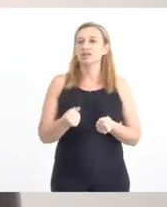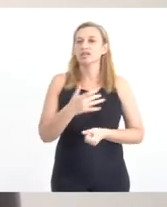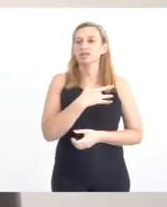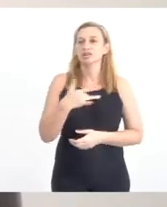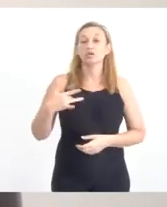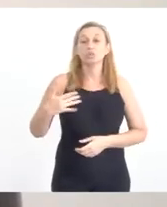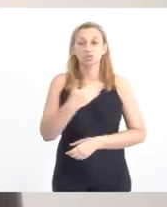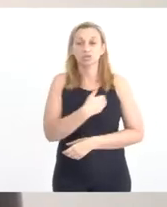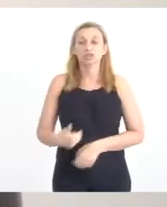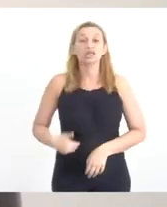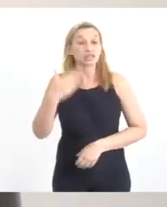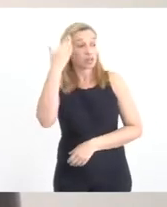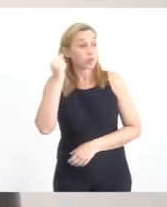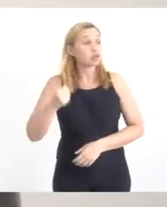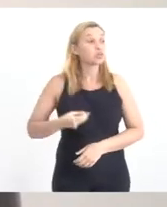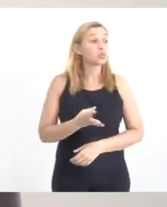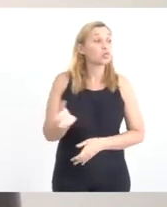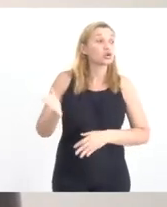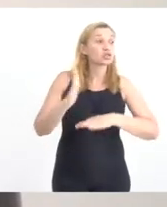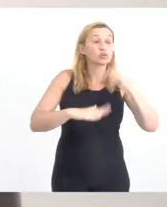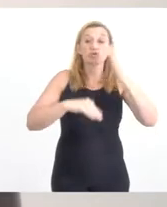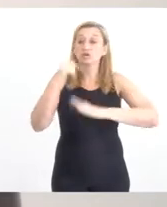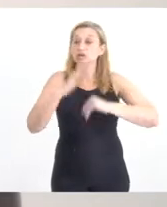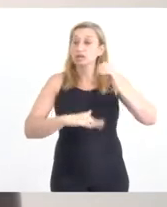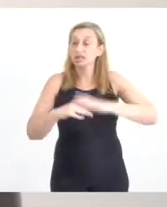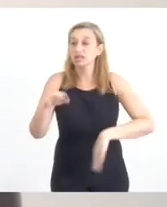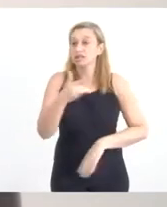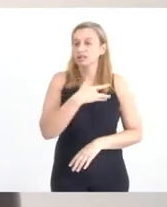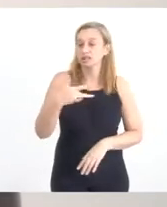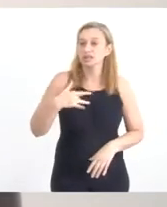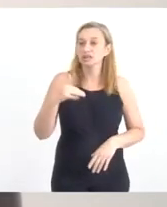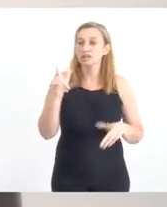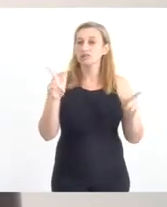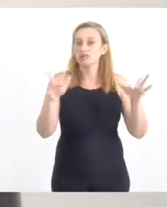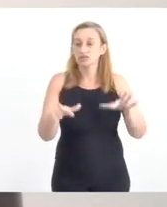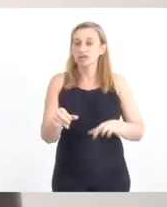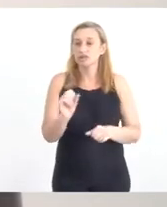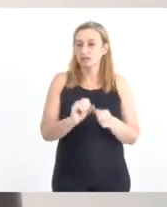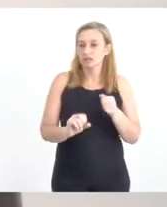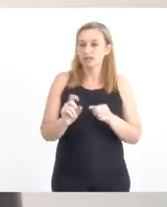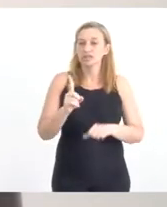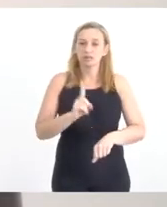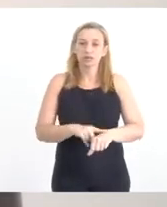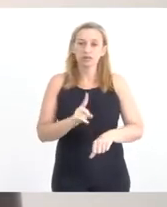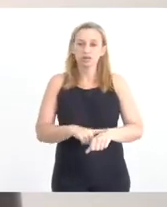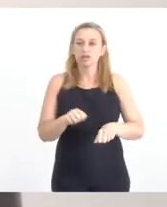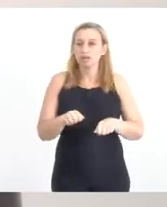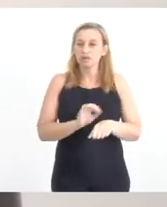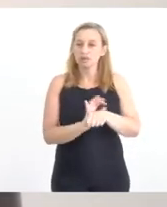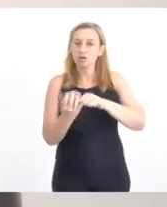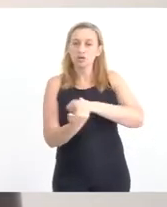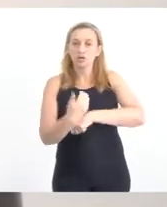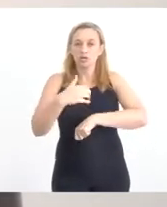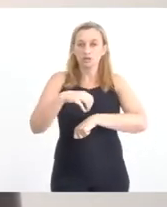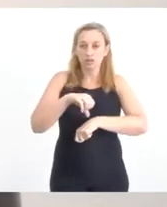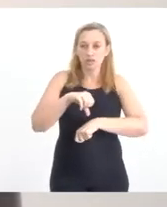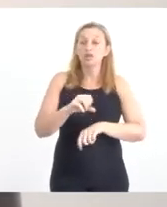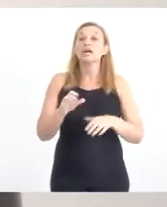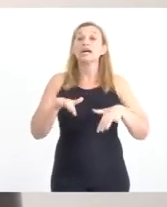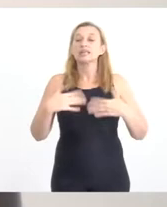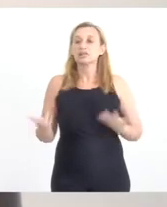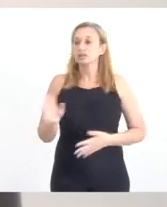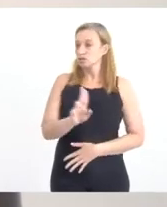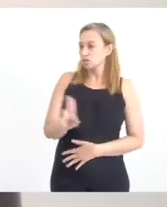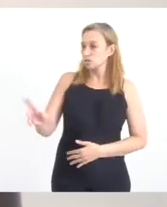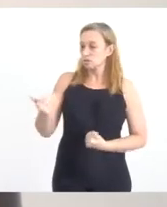sabe né Regiane o quanto que os profissionais de saúde fizeram a diferença neste momento da cor verde então em seu